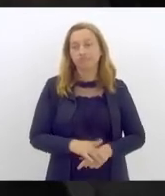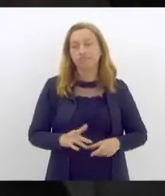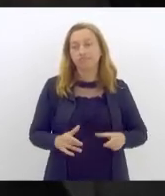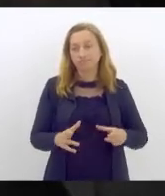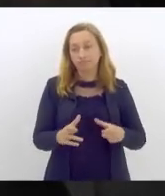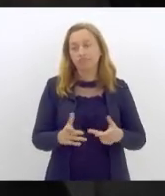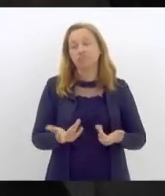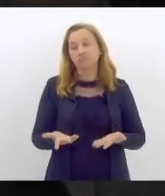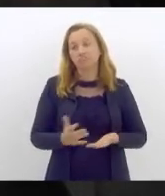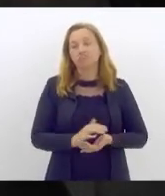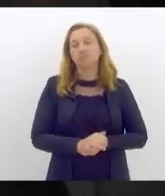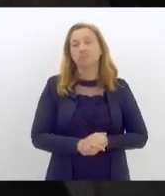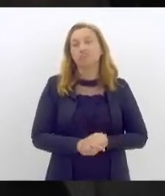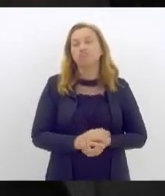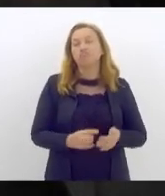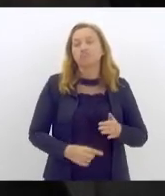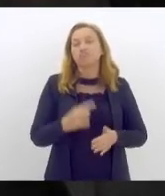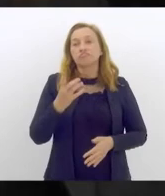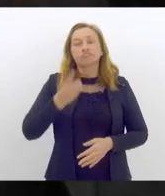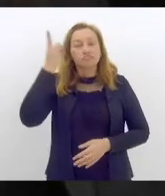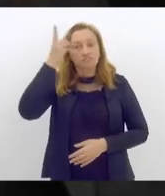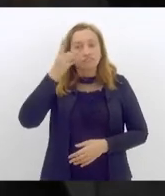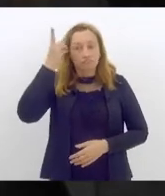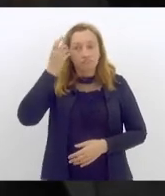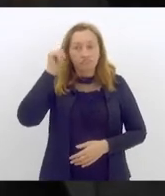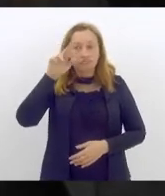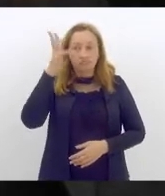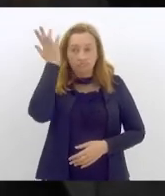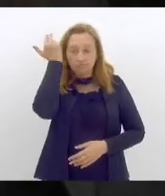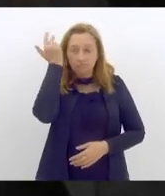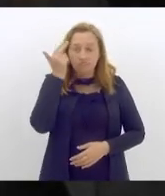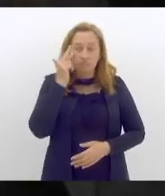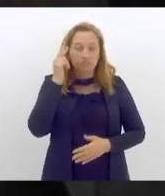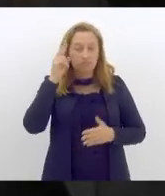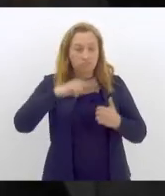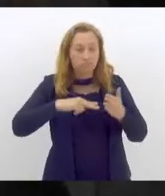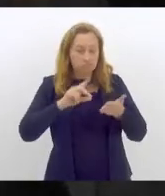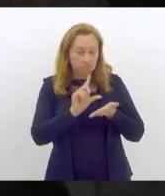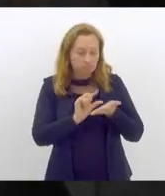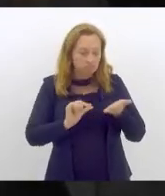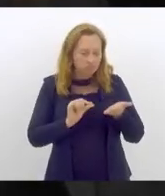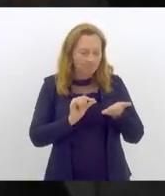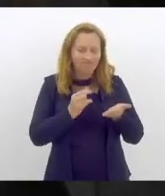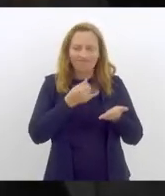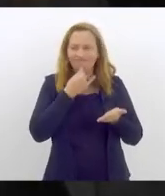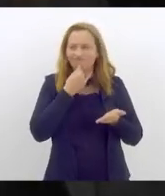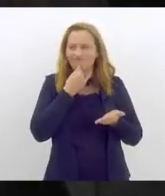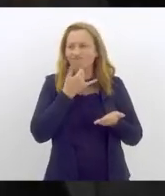uma vez Deputado ele é o Marco ele eu li um artigo triste